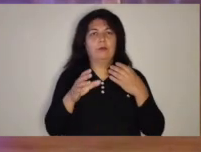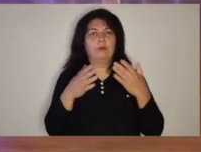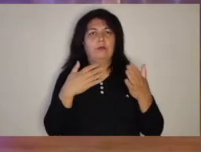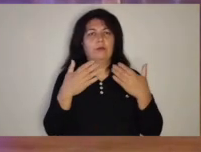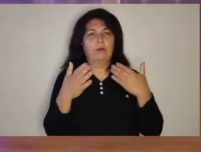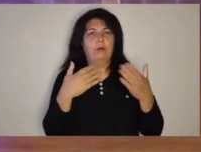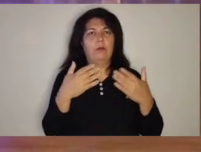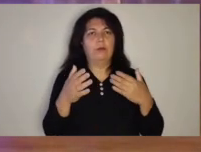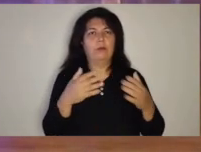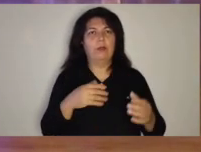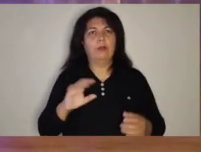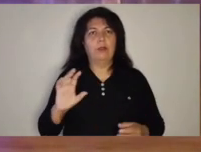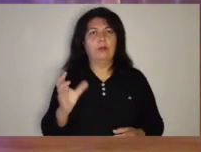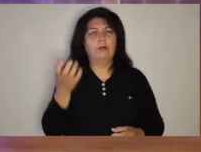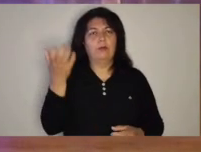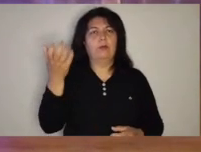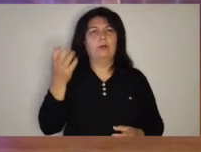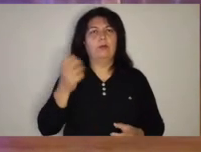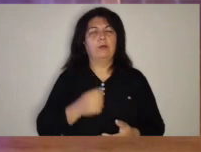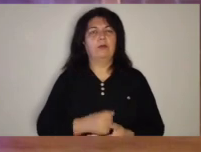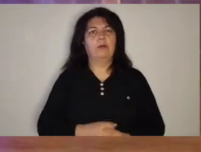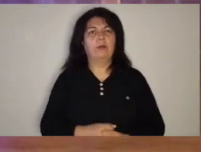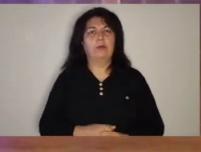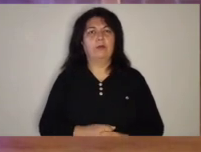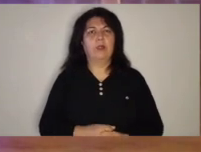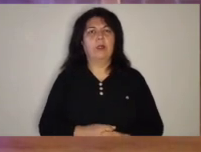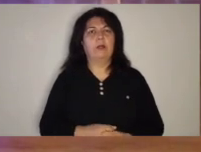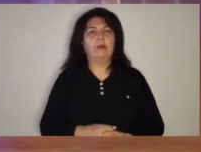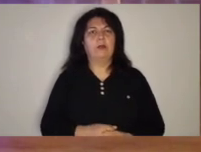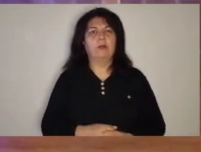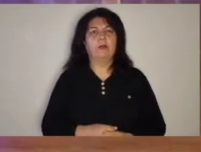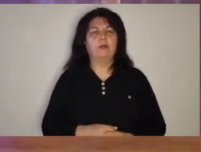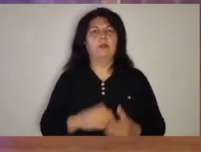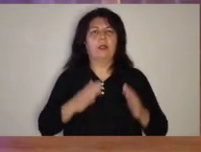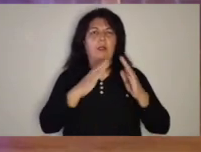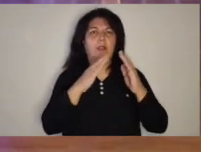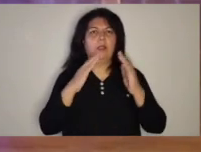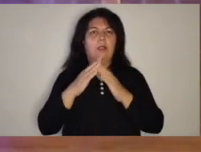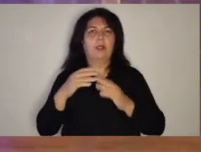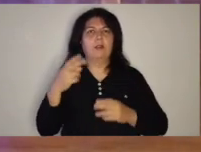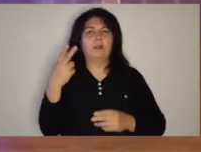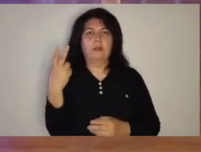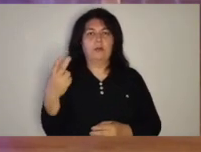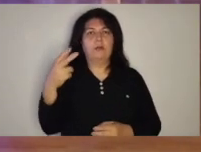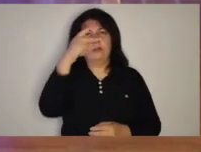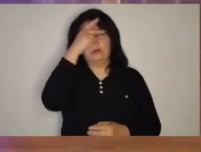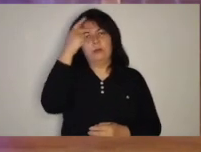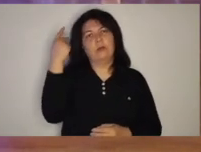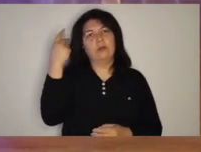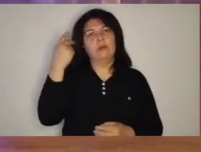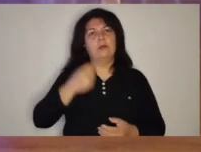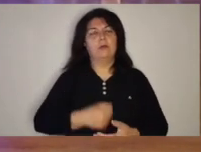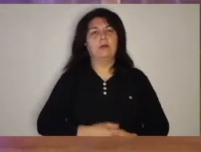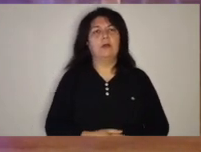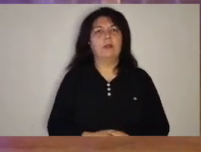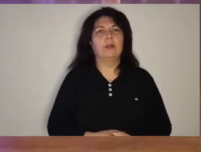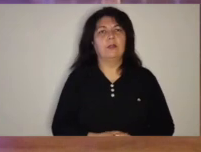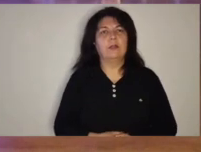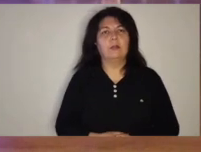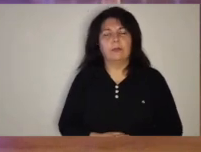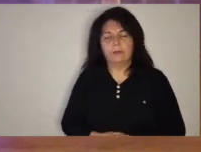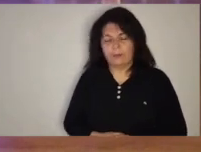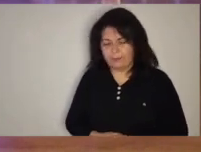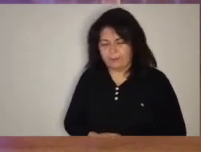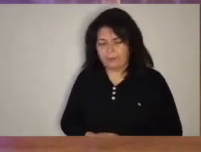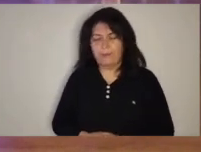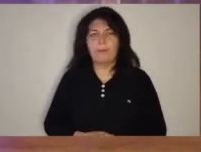pessoas. E o pano de fundo começa lá em 1 Samuel 4. Se você abrir a sua Bíblia em 1 Samuel 4 e ler